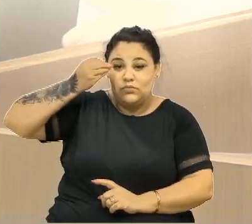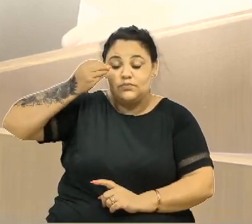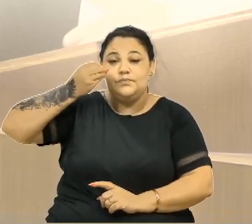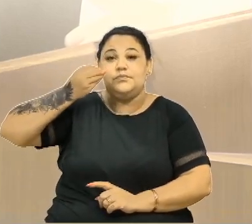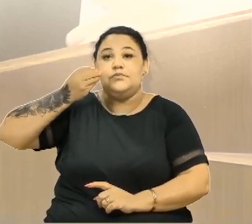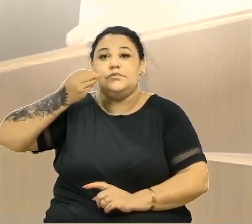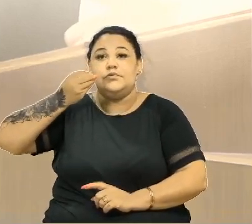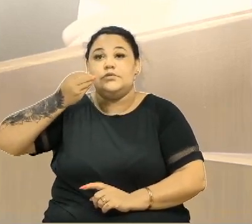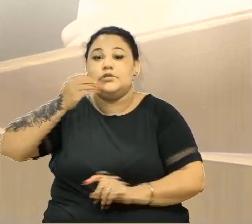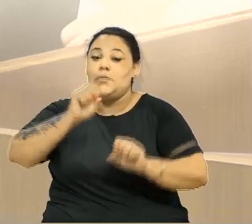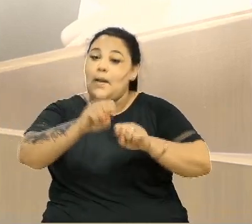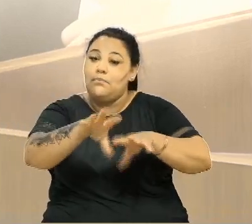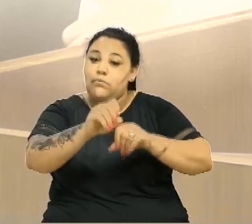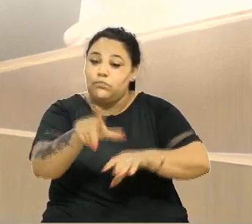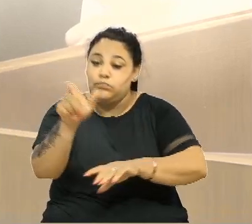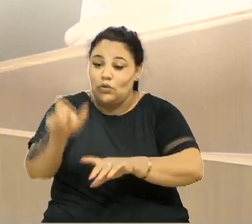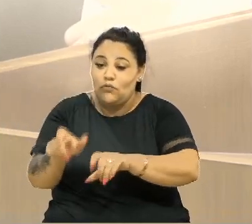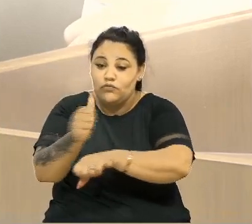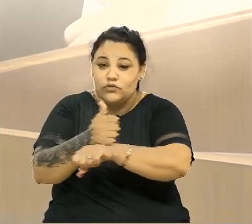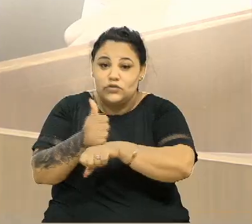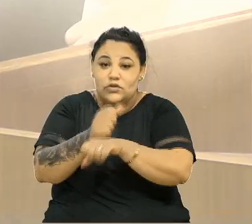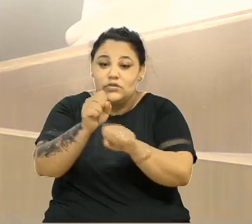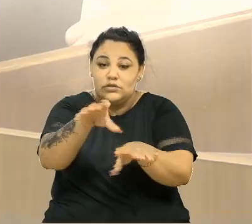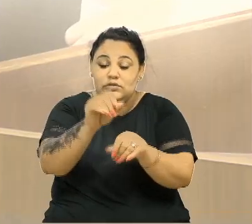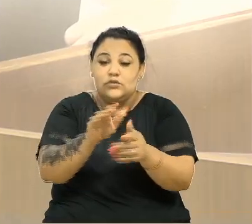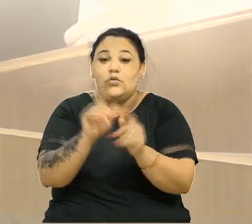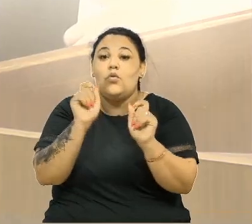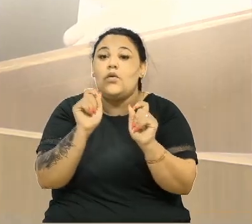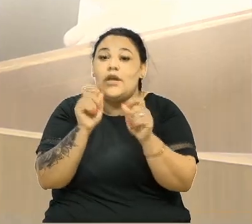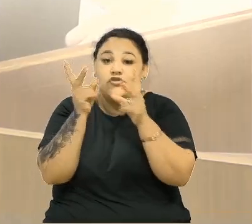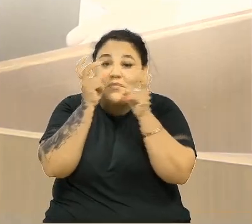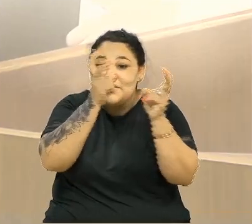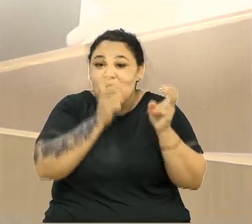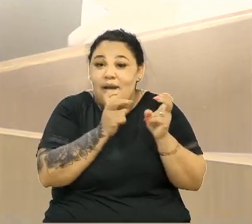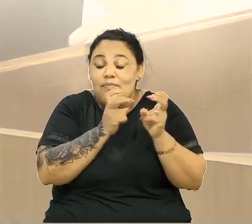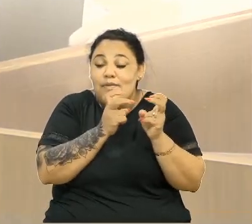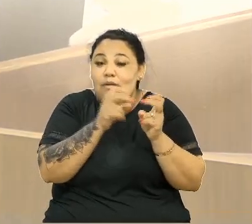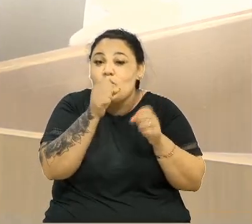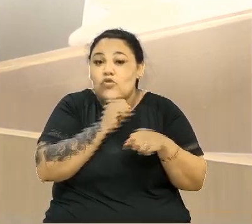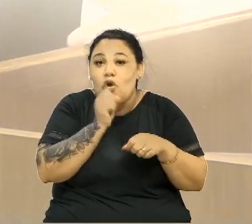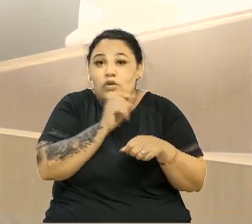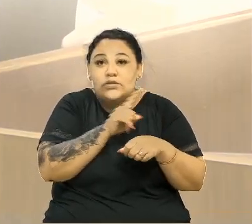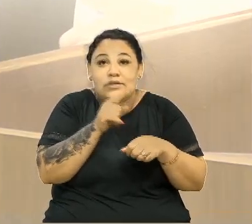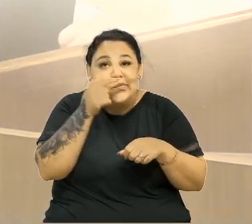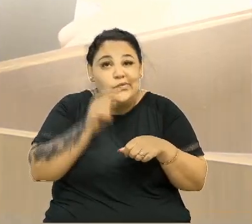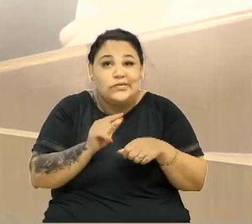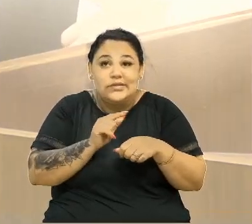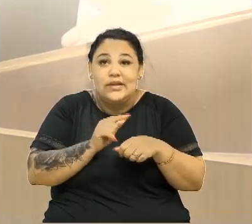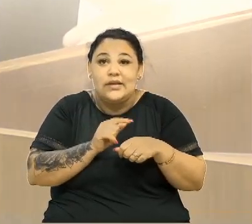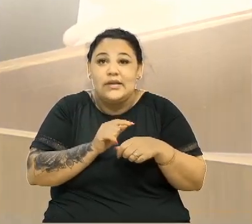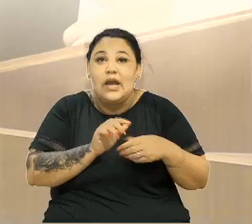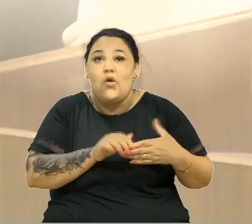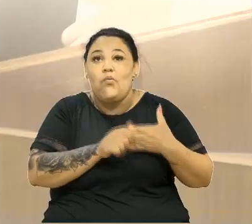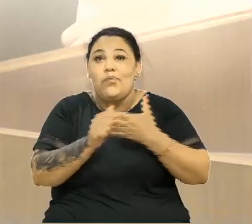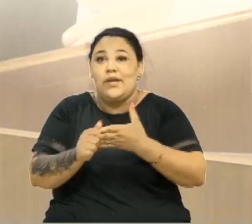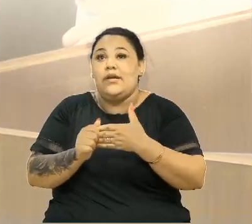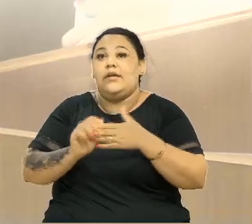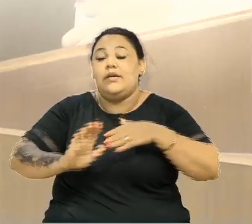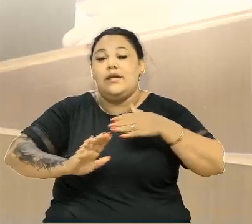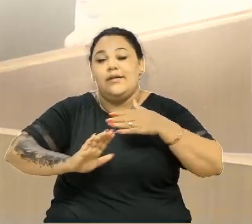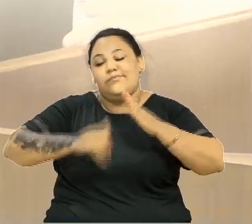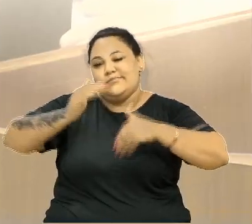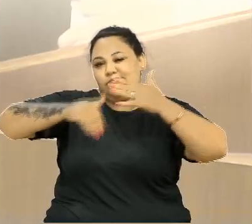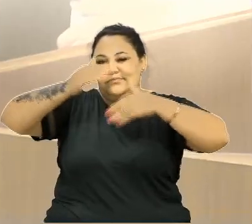que um educador? O que nós vemos hoje é que a população idosa não está conseguindo acompanhar o avanço da tecnologia. O que